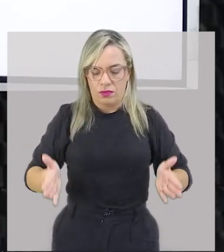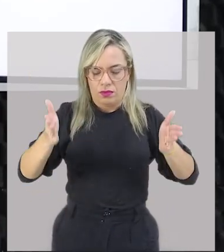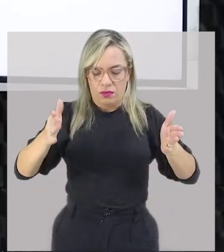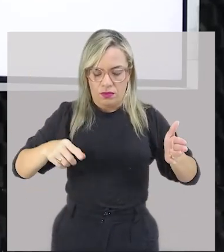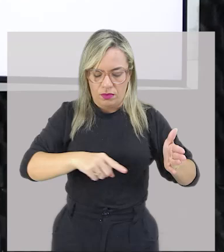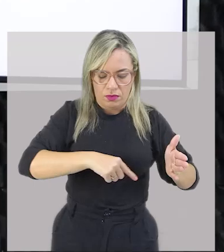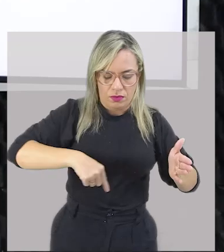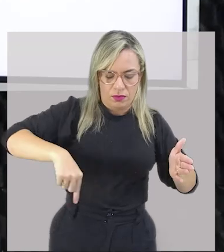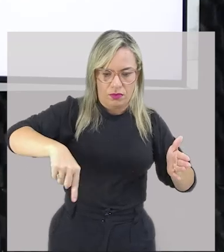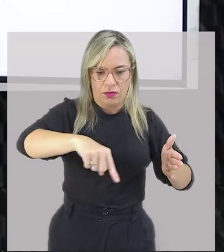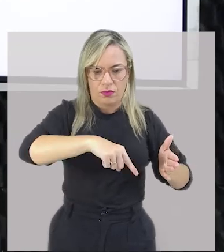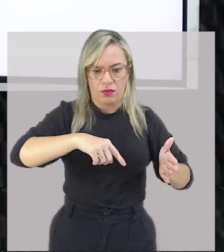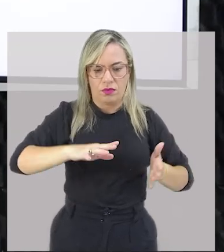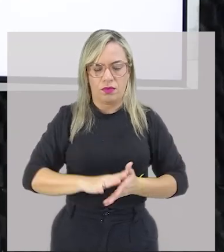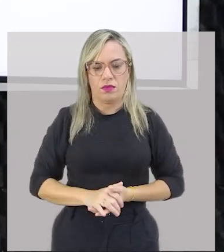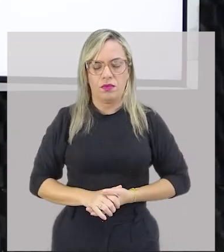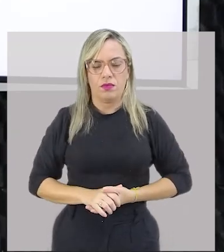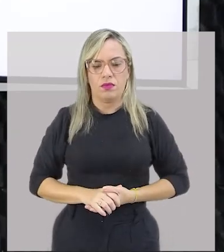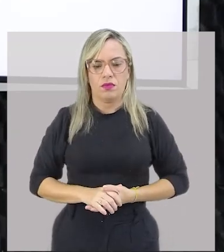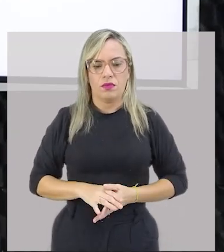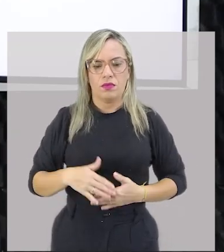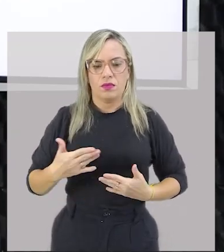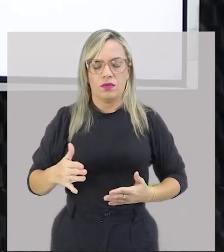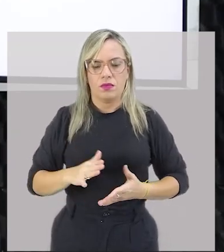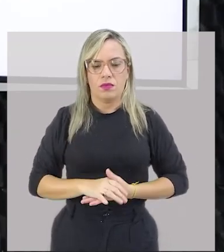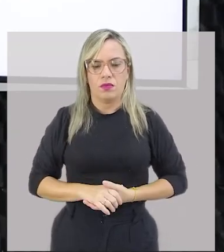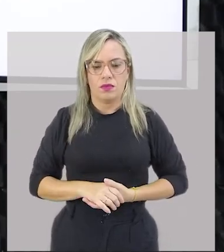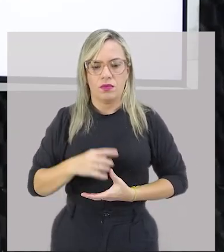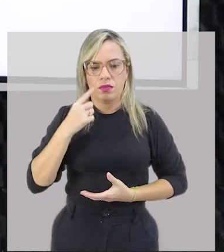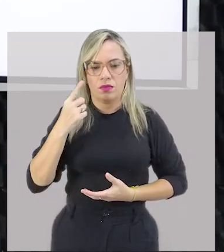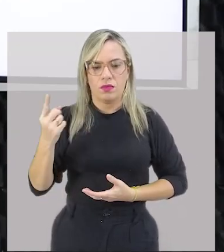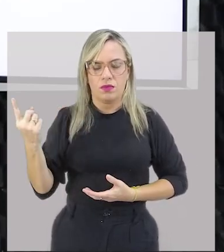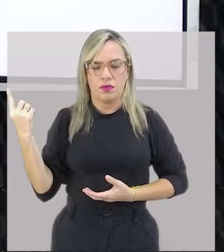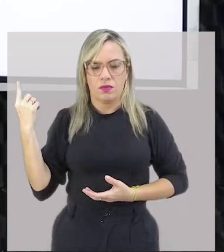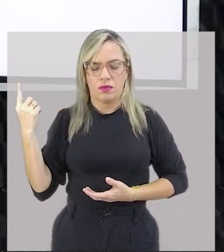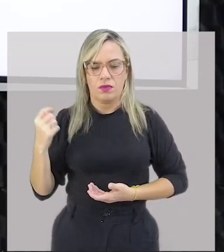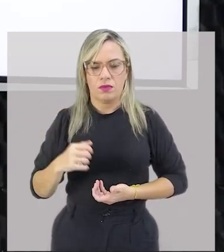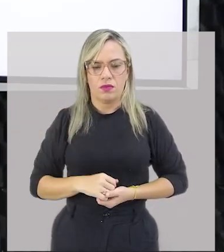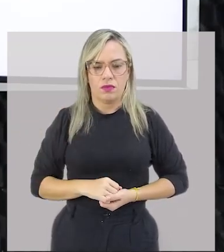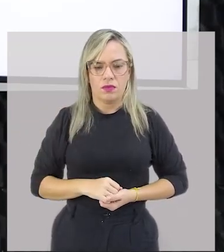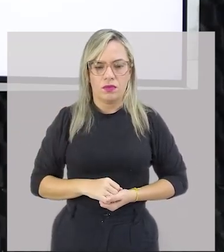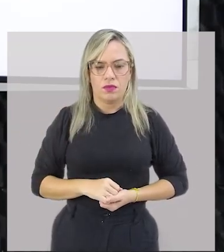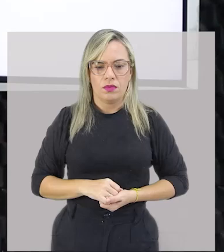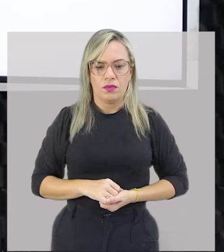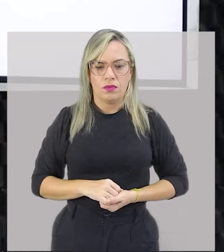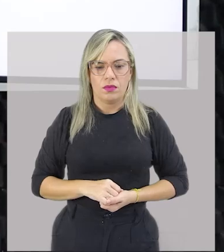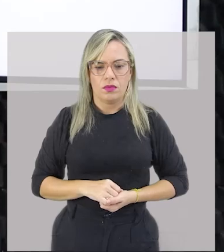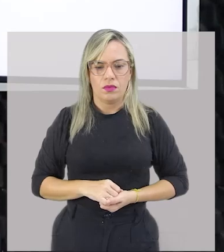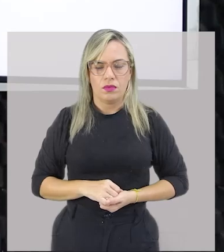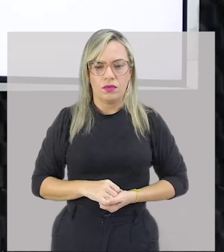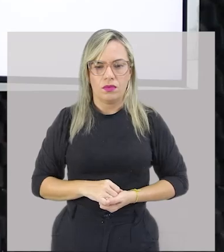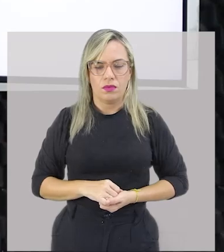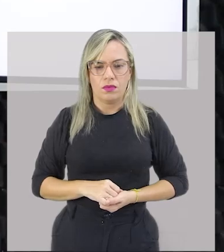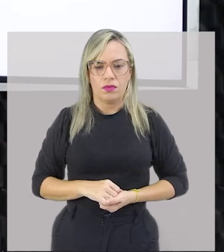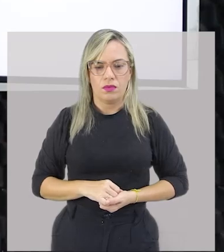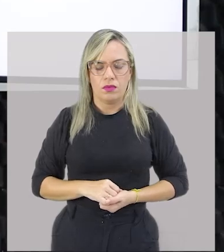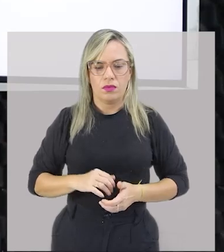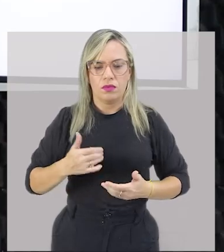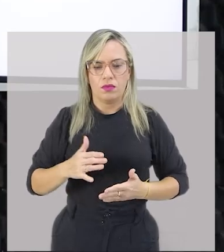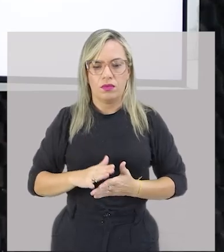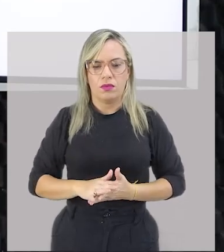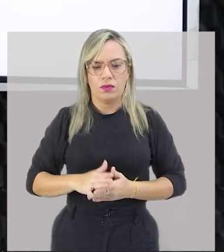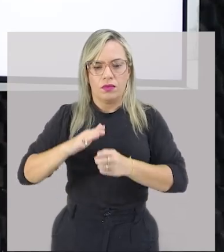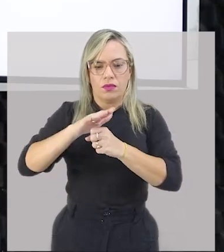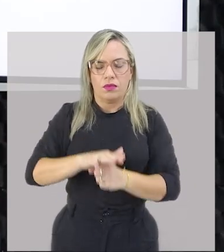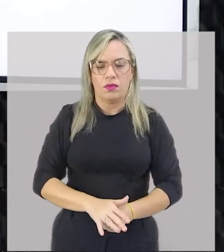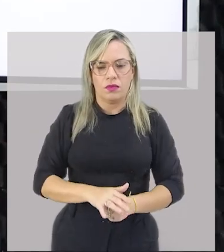eu só ver aqui, ó, um negócio mais ou menos assim, ó, se esse aqui for cilíndrico, né? Ó, nessa área aqui de baixo, gente, ó. O peso